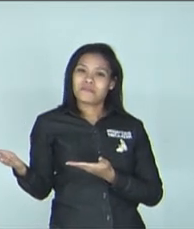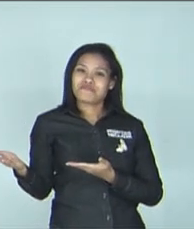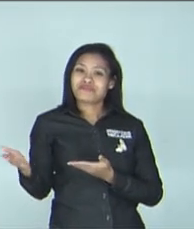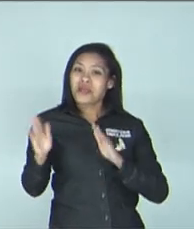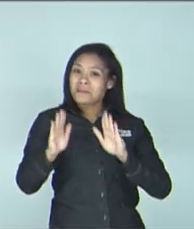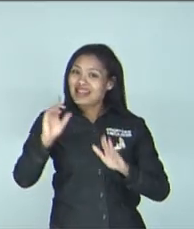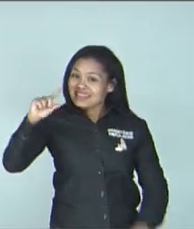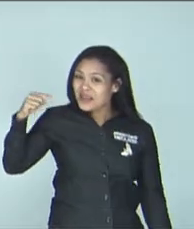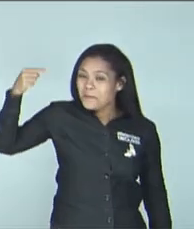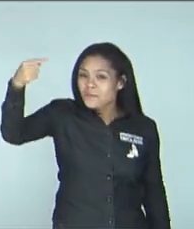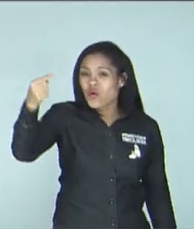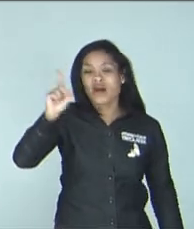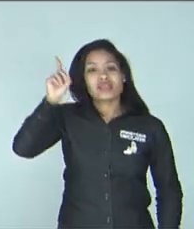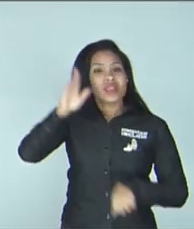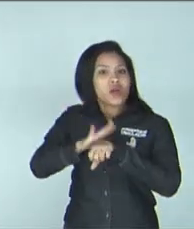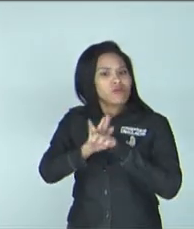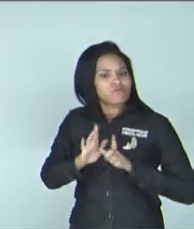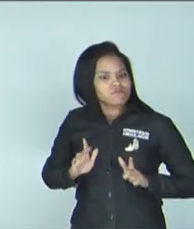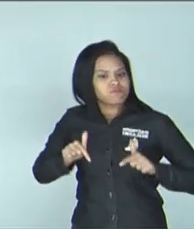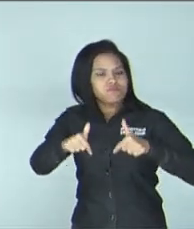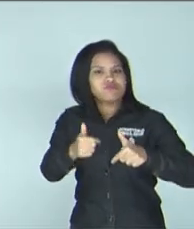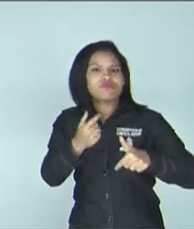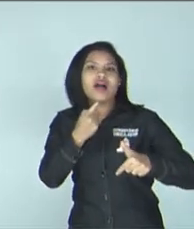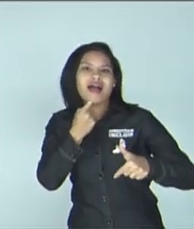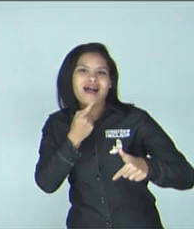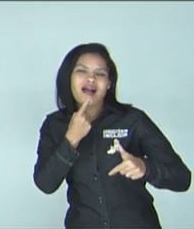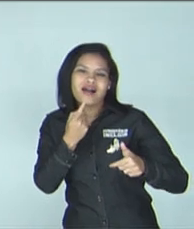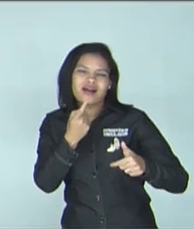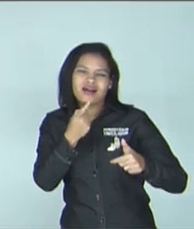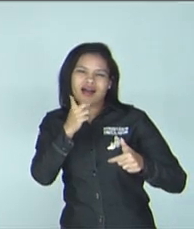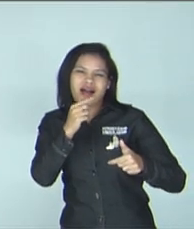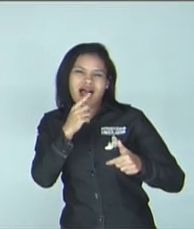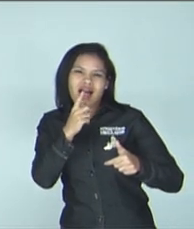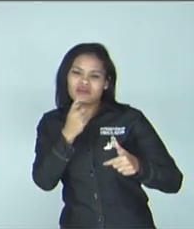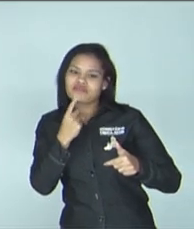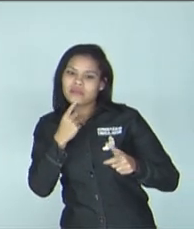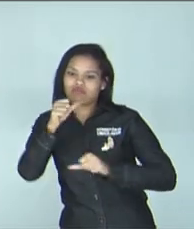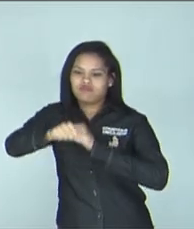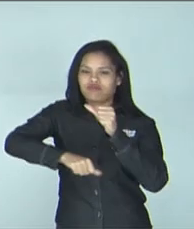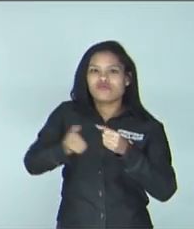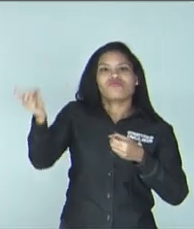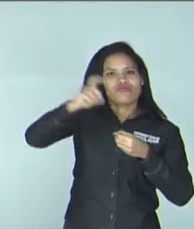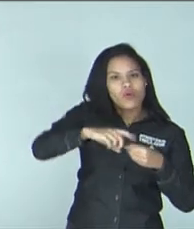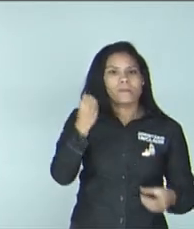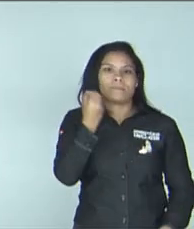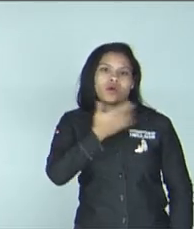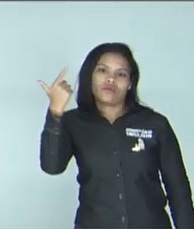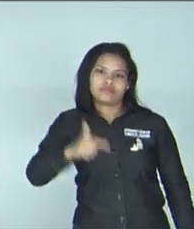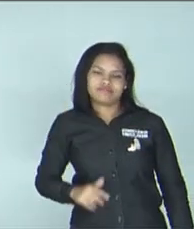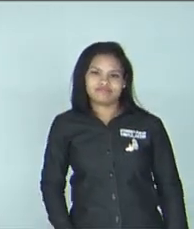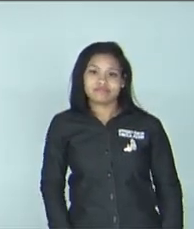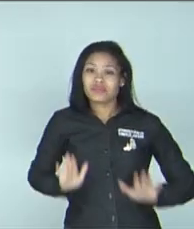falou isso depois que deus tinha feito as águas voltarem ser águas boas novamente né mas tudo bem mas ele não se